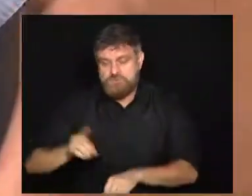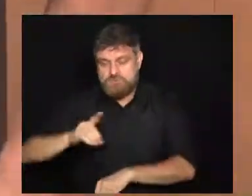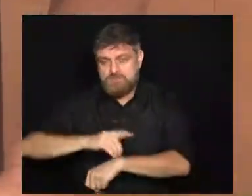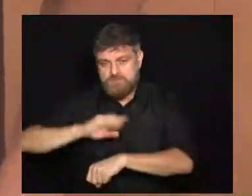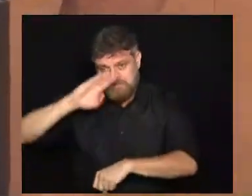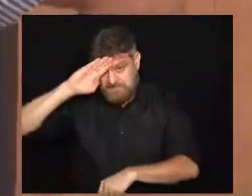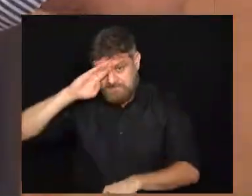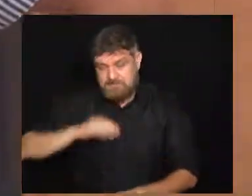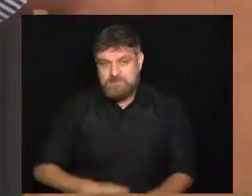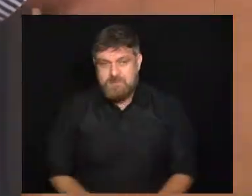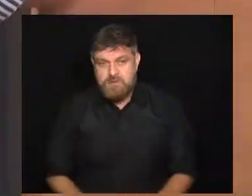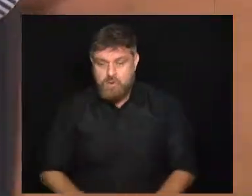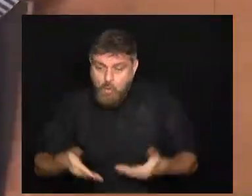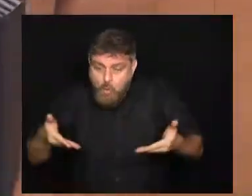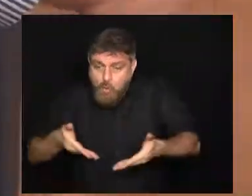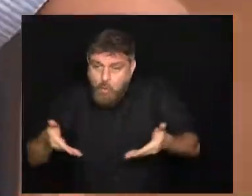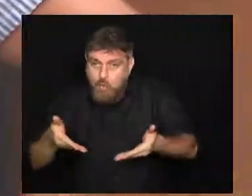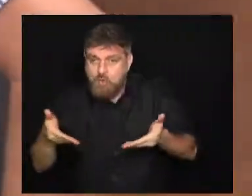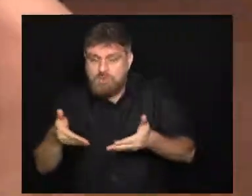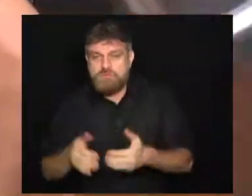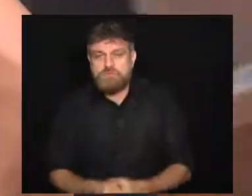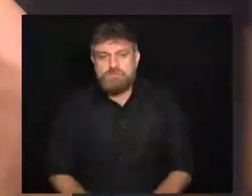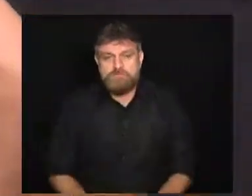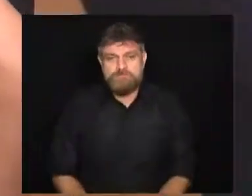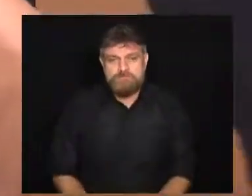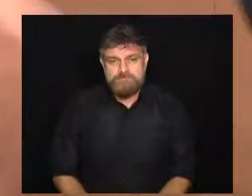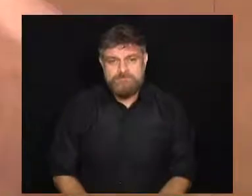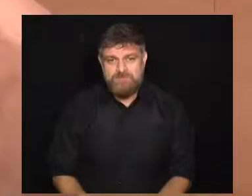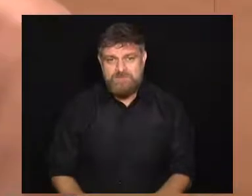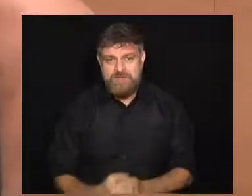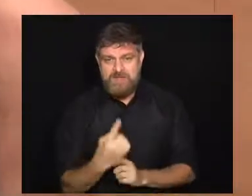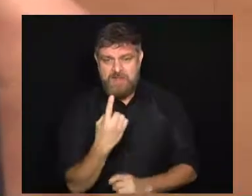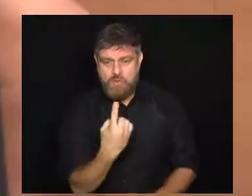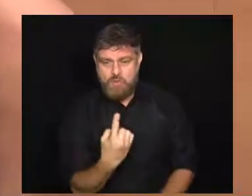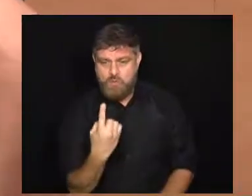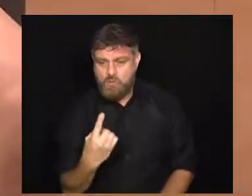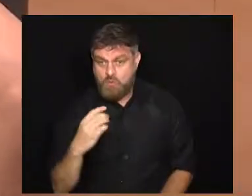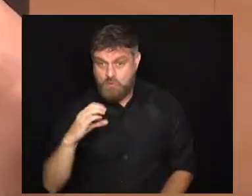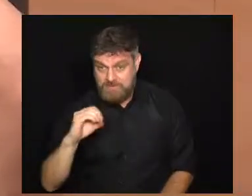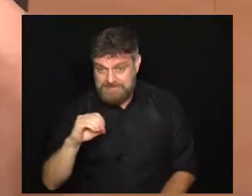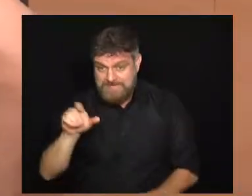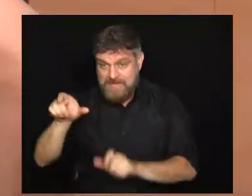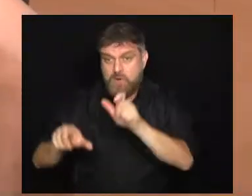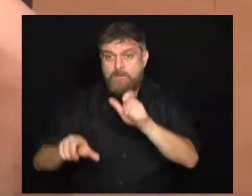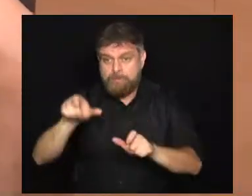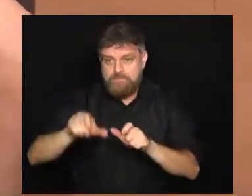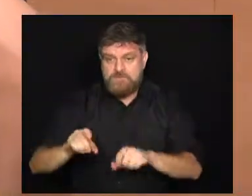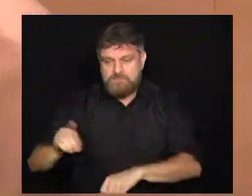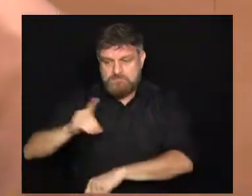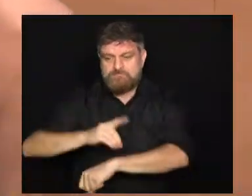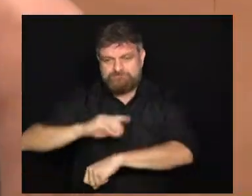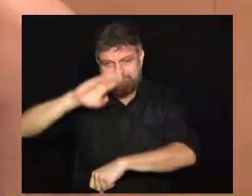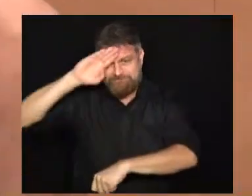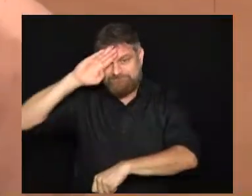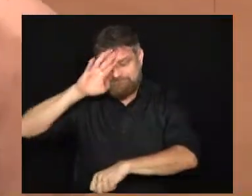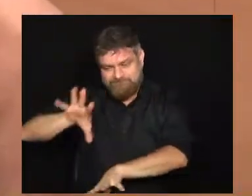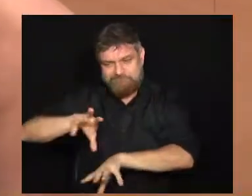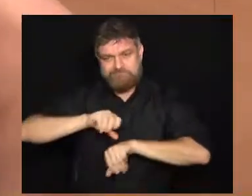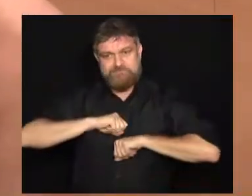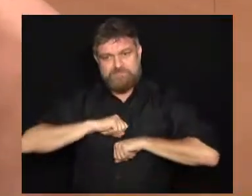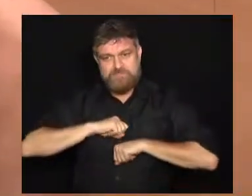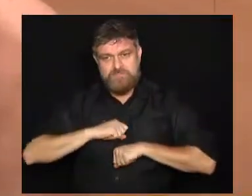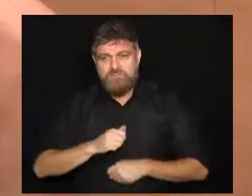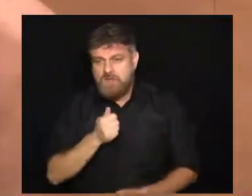no momento, né, na situação atual, temos 110 casos confirmados, temos